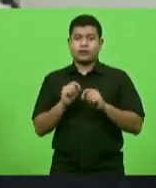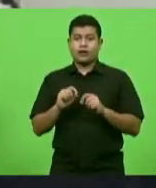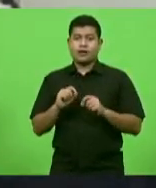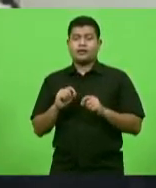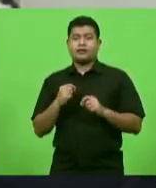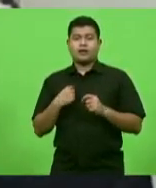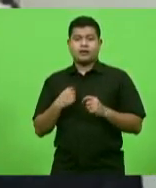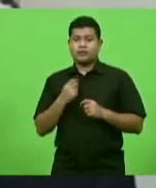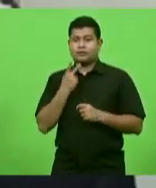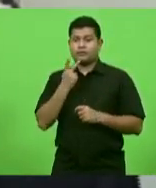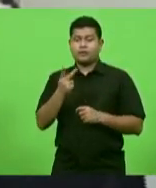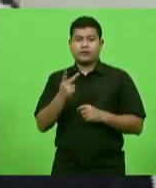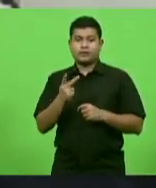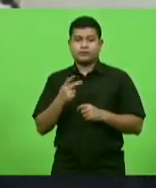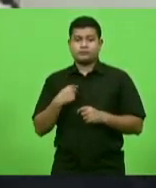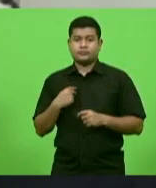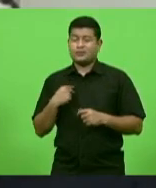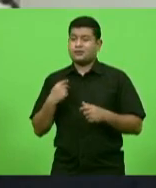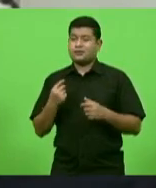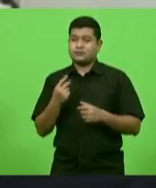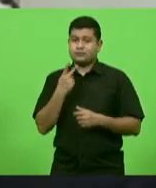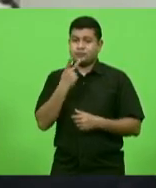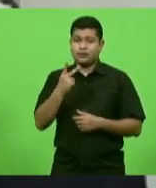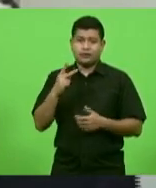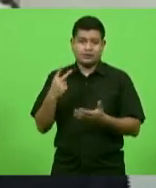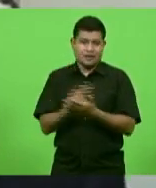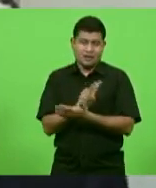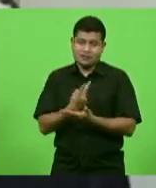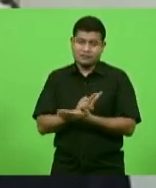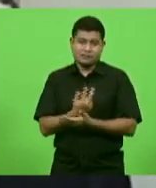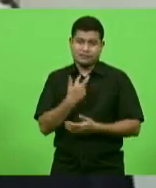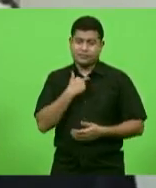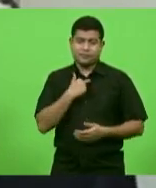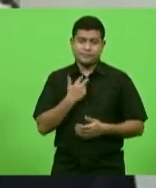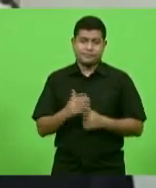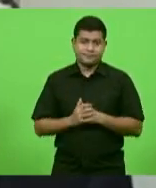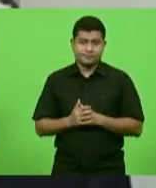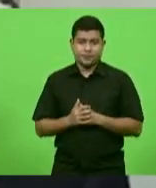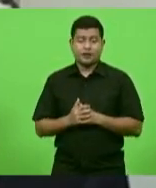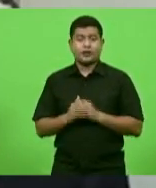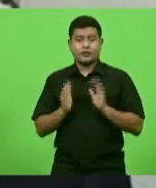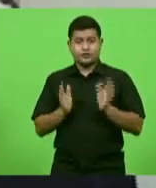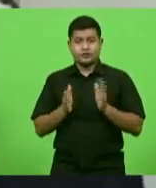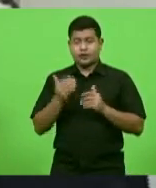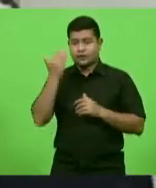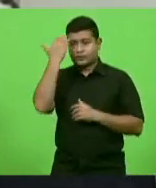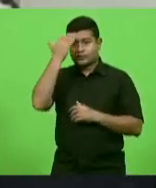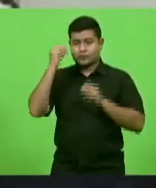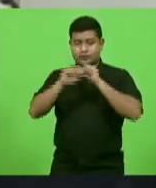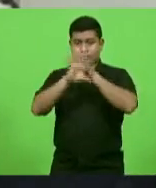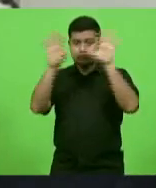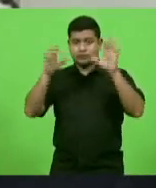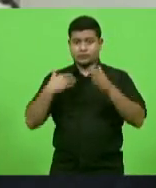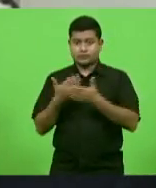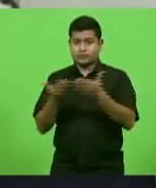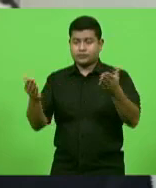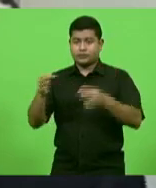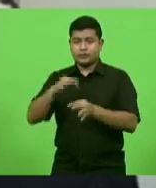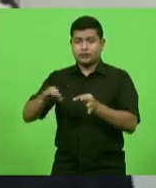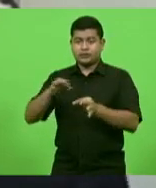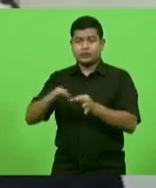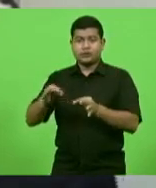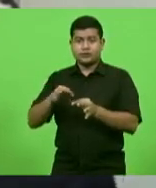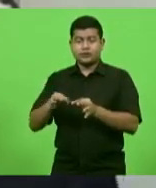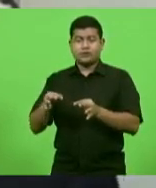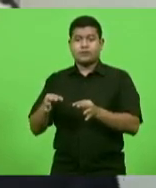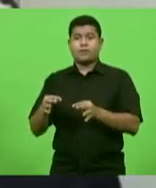imprudentemente lançada e quando da forma diversa já entenderam os citados e respeitados órgãos